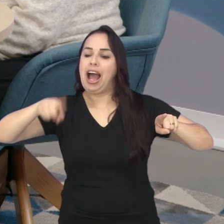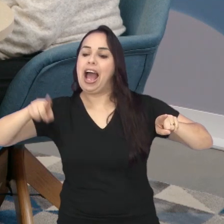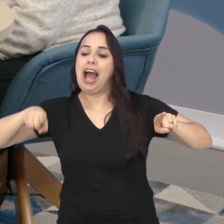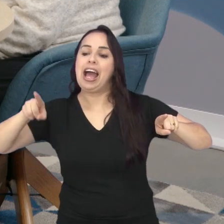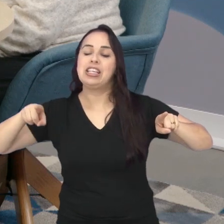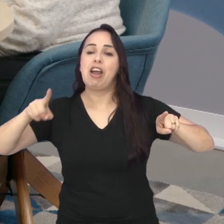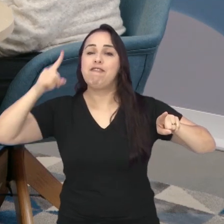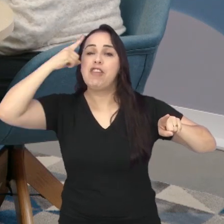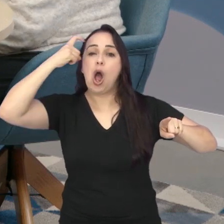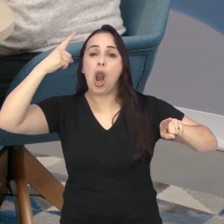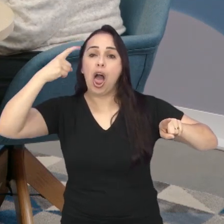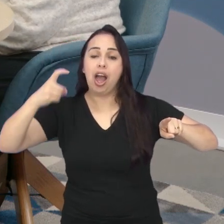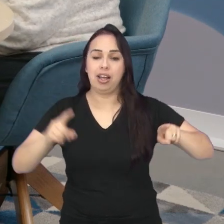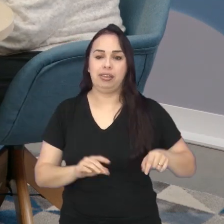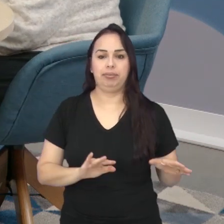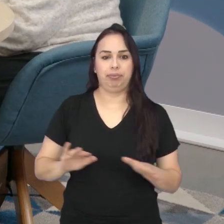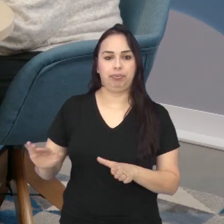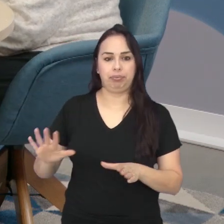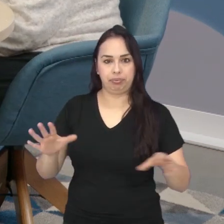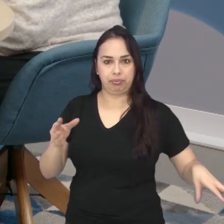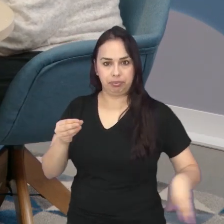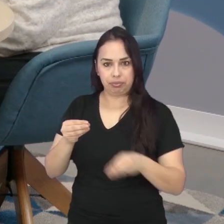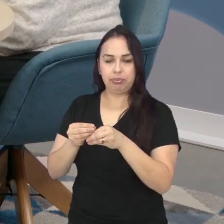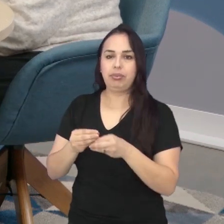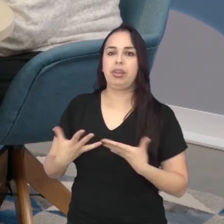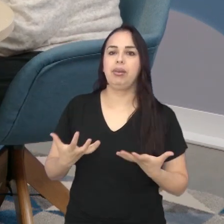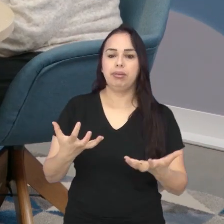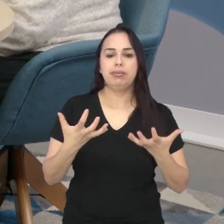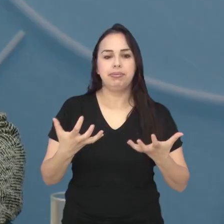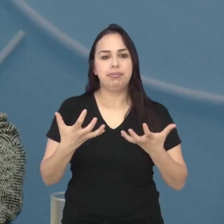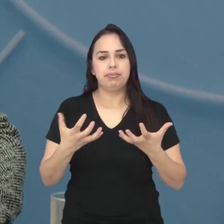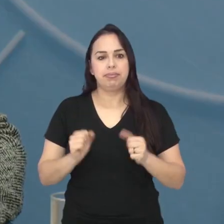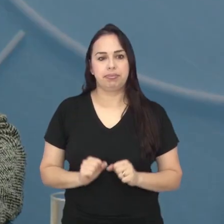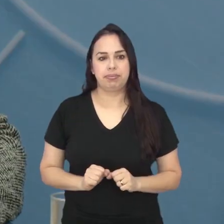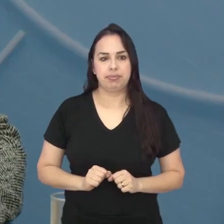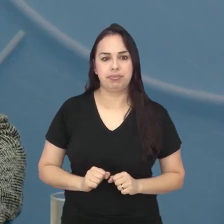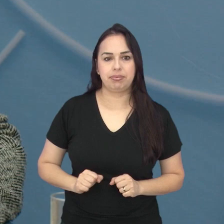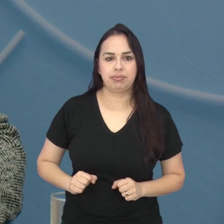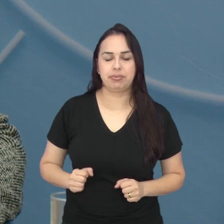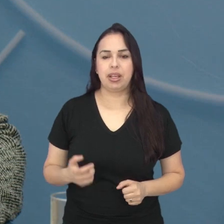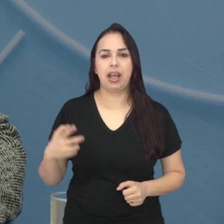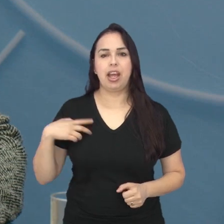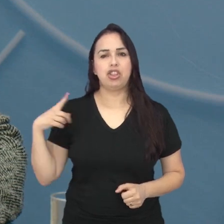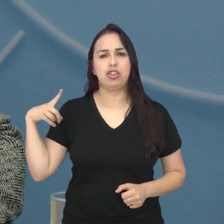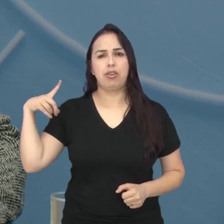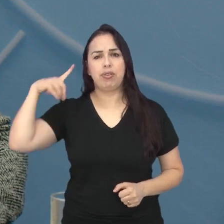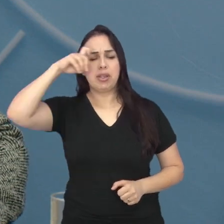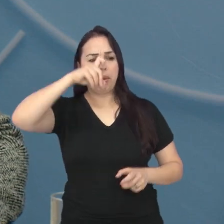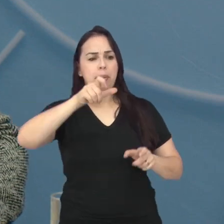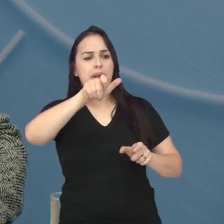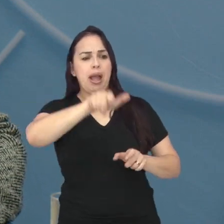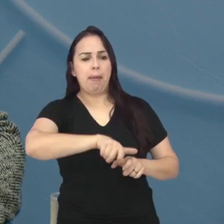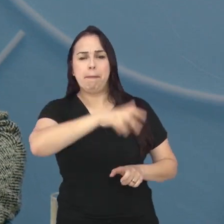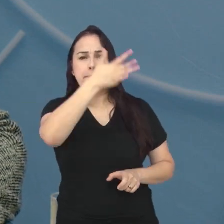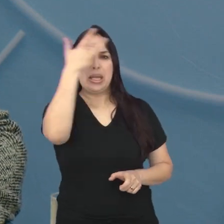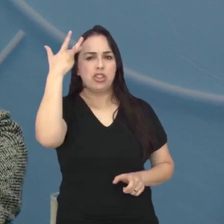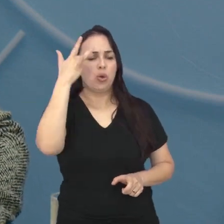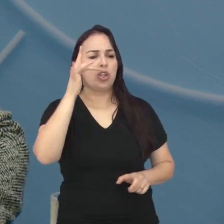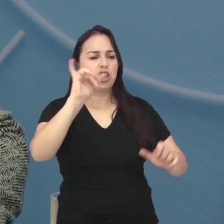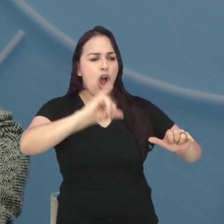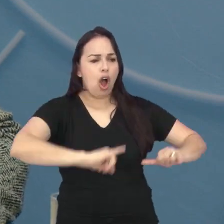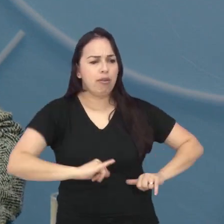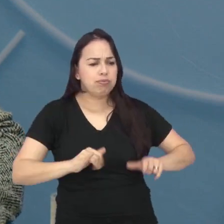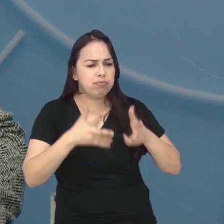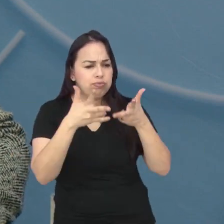Agora, Natália, você quer complementar? Eu quero. Eu quero falar que é muito difícil de identificar para quem está